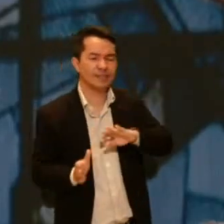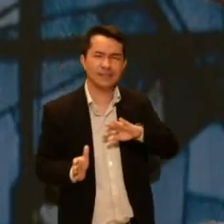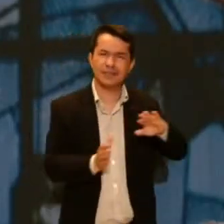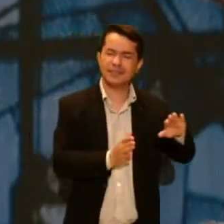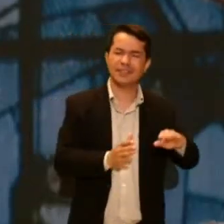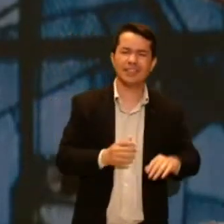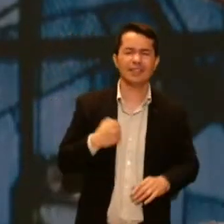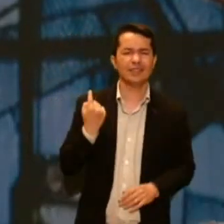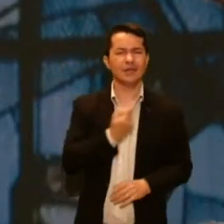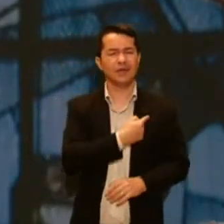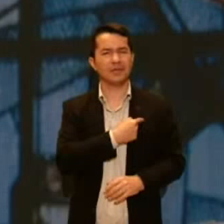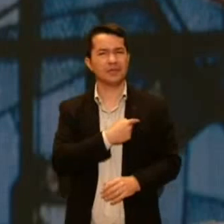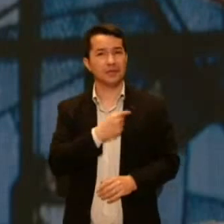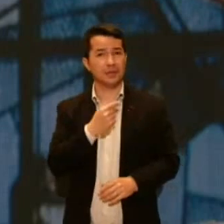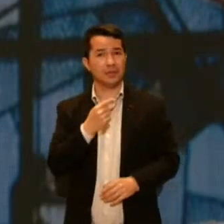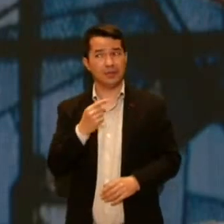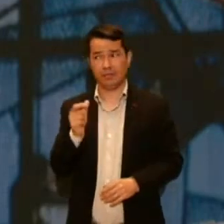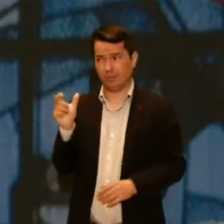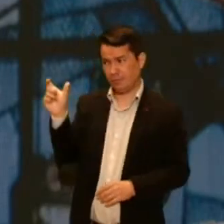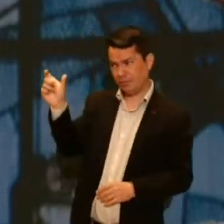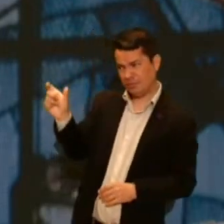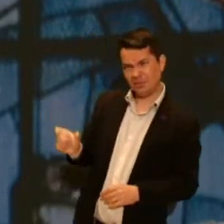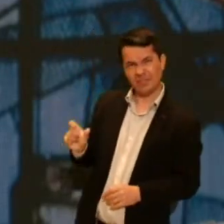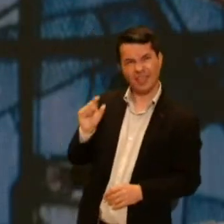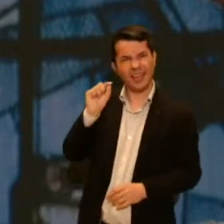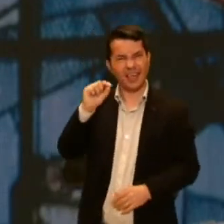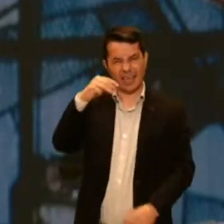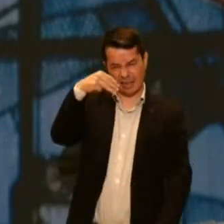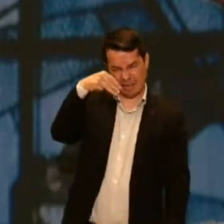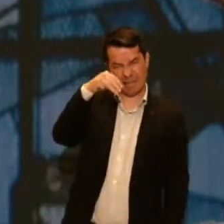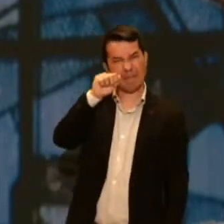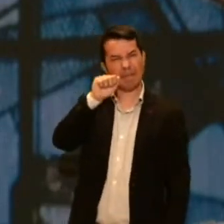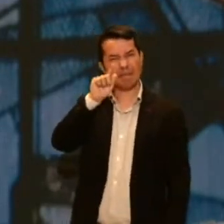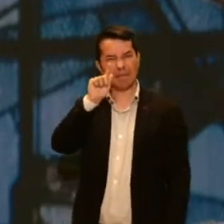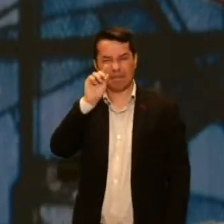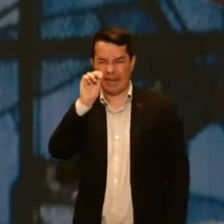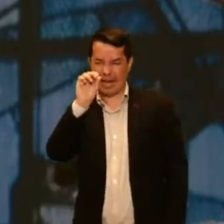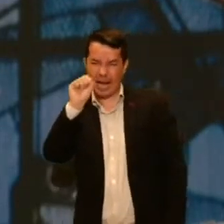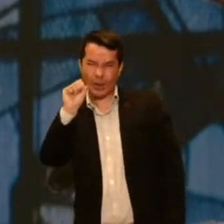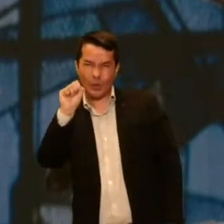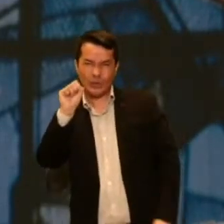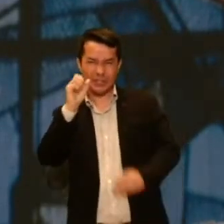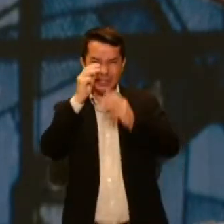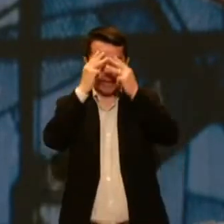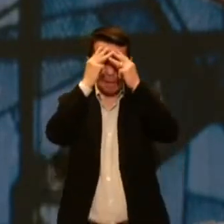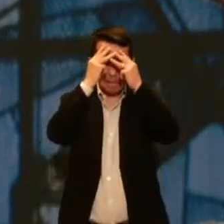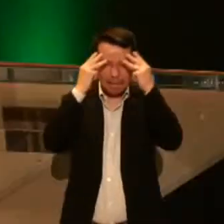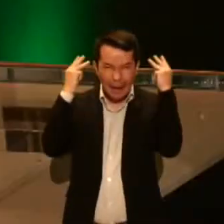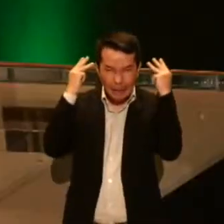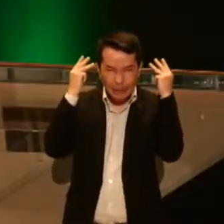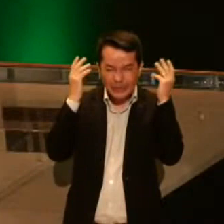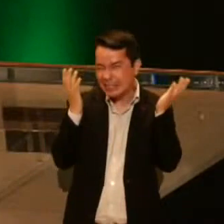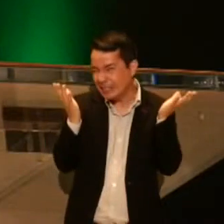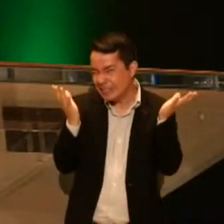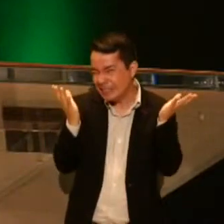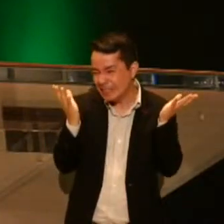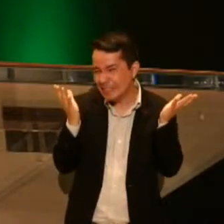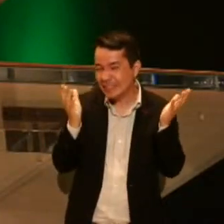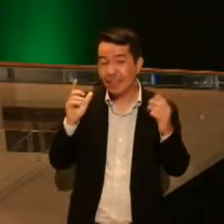de estudar são esses magos do Oriente. Estes eram os que se encontravam